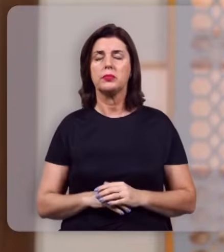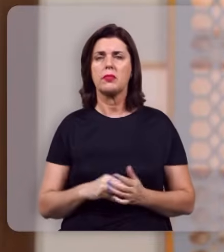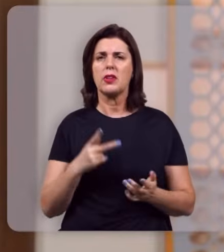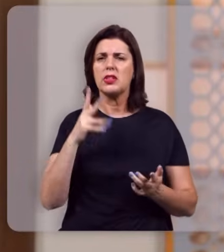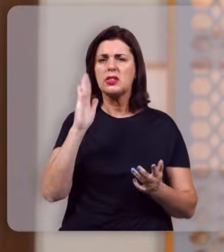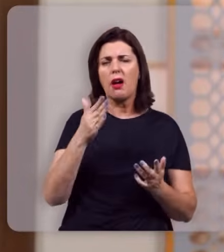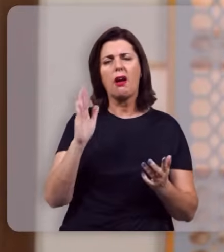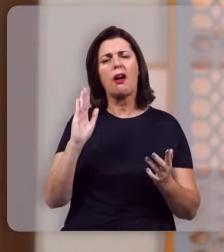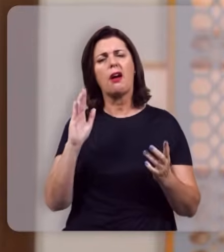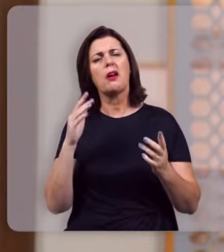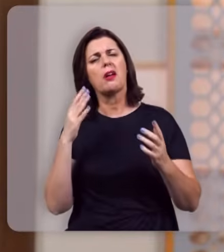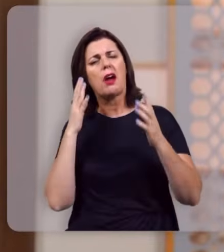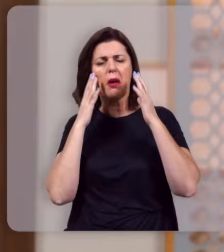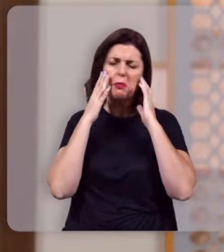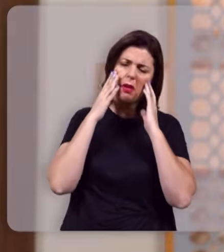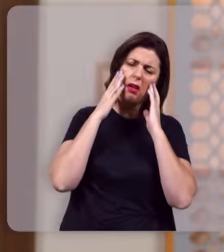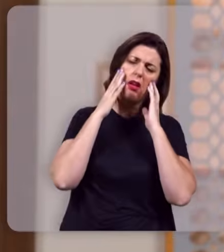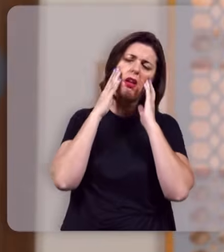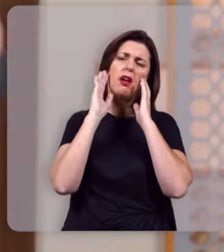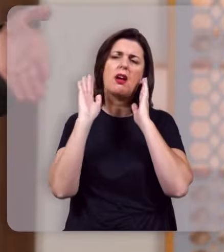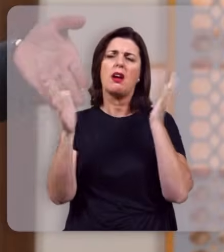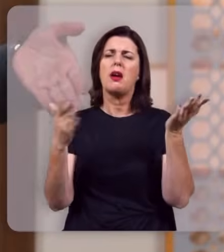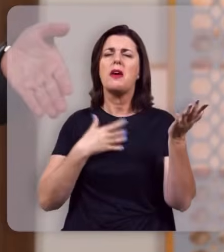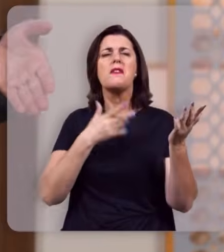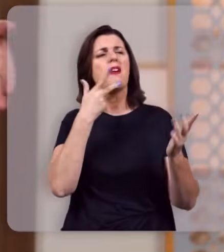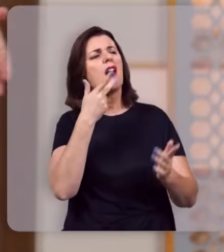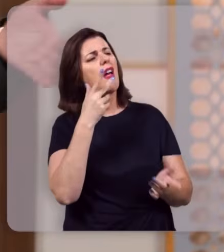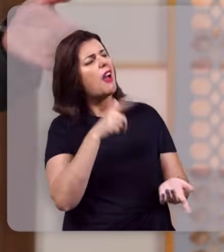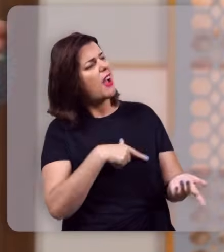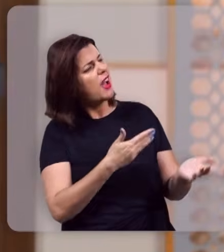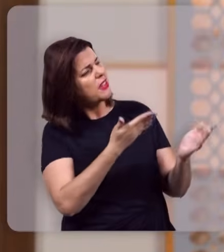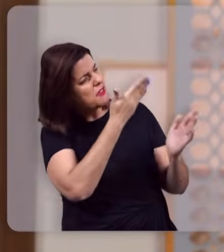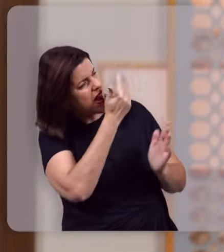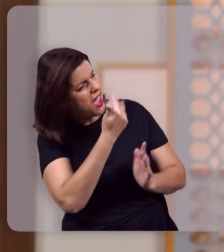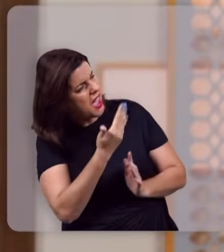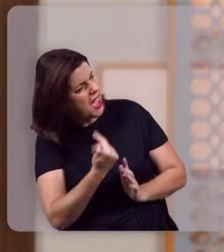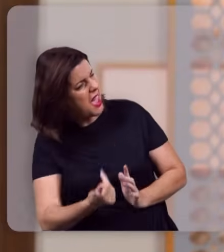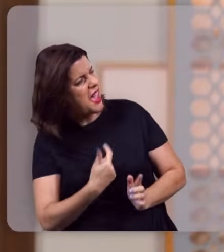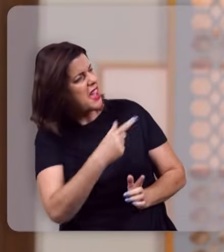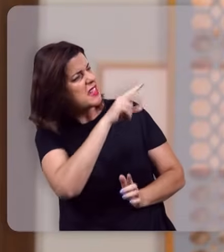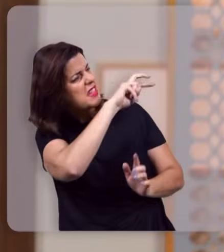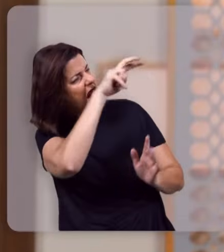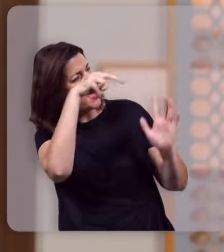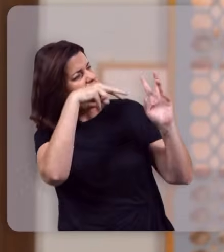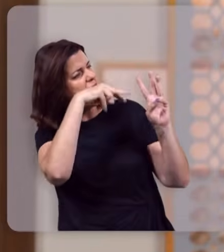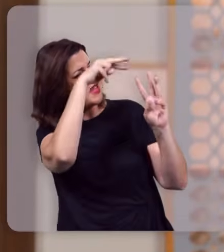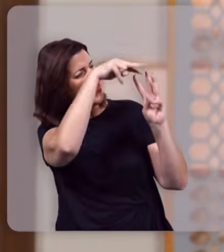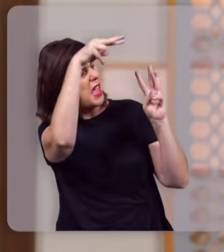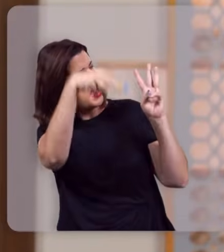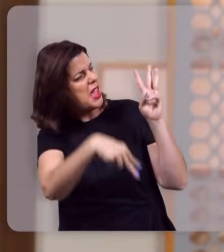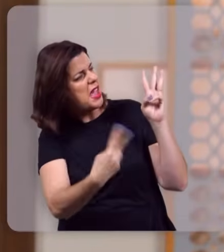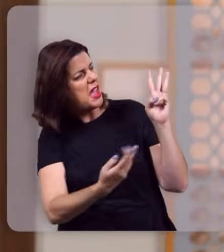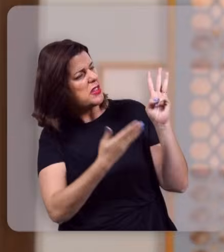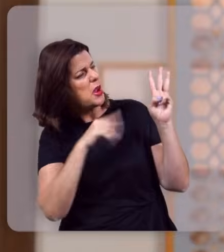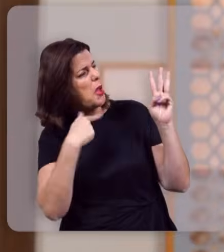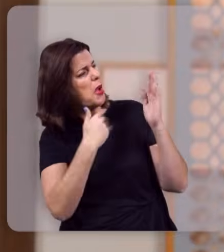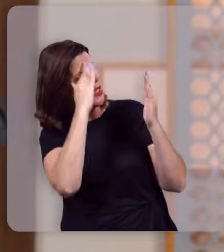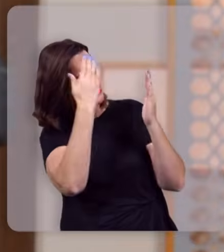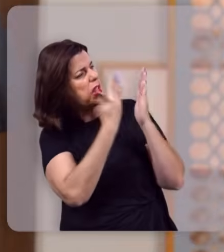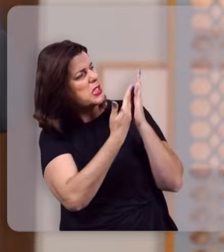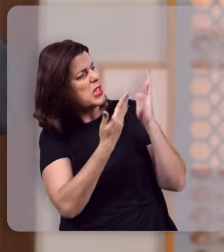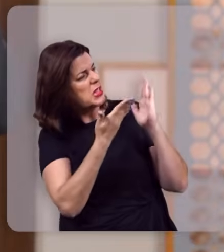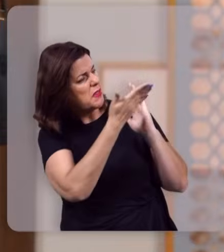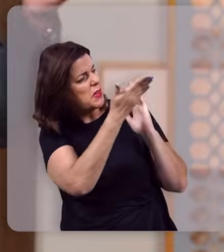meneando a cabeça, dizendo: desça da cruz e creremos em ti, zombando de